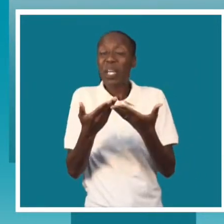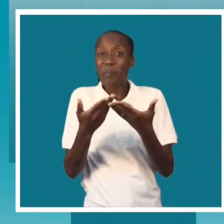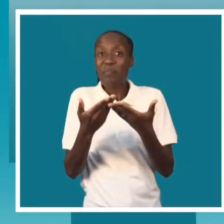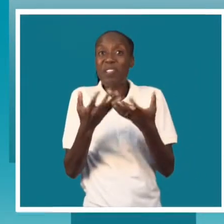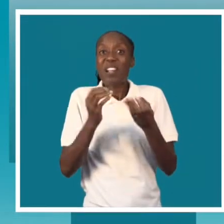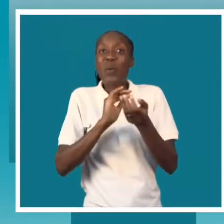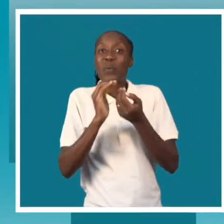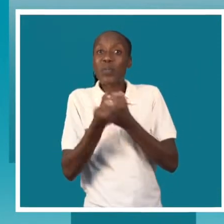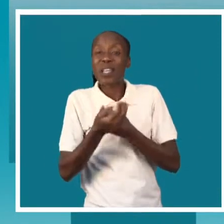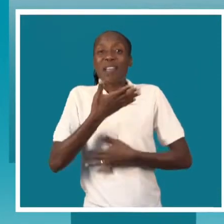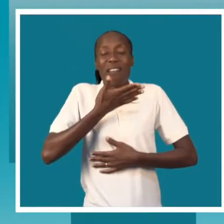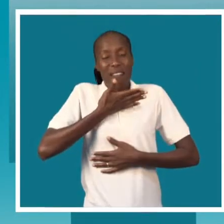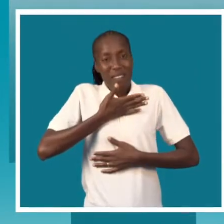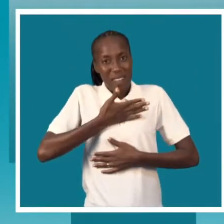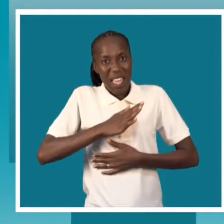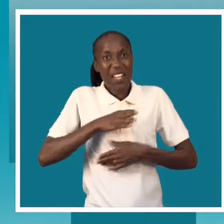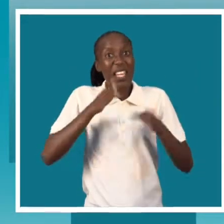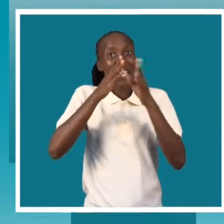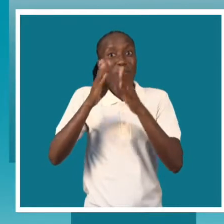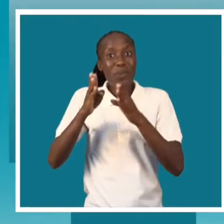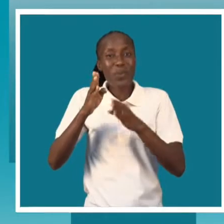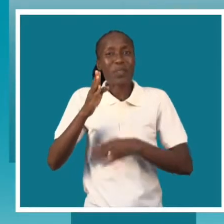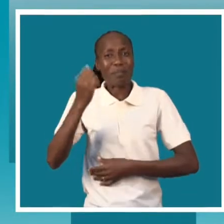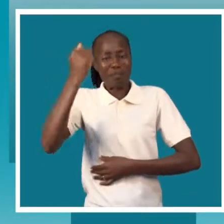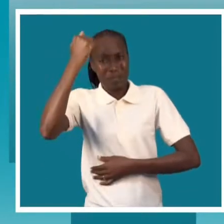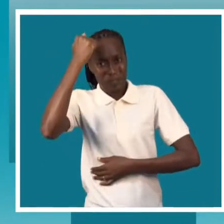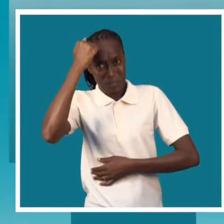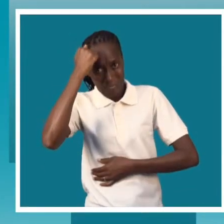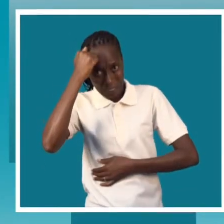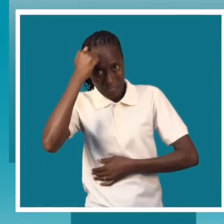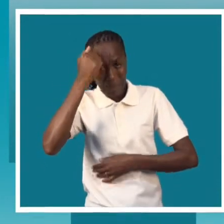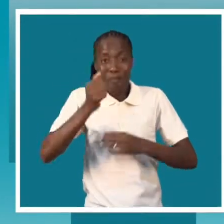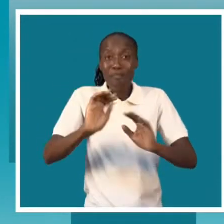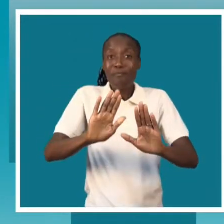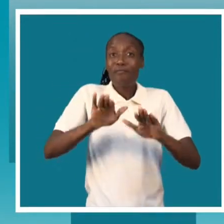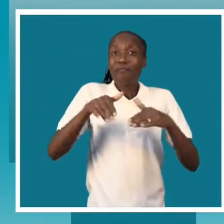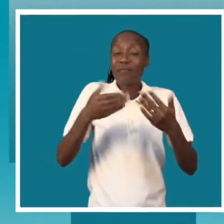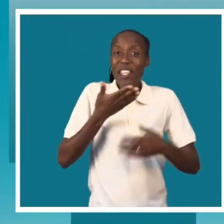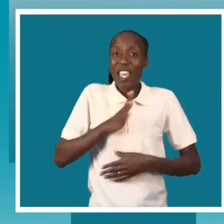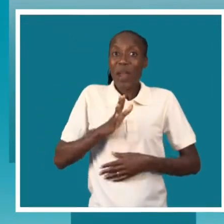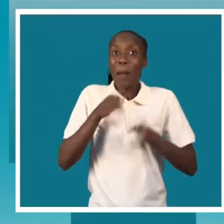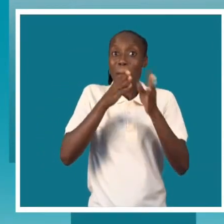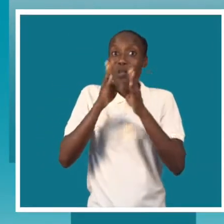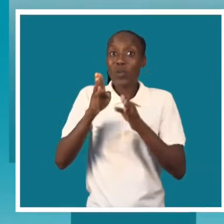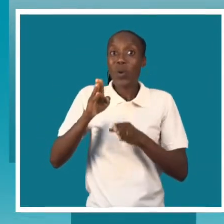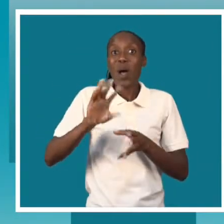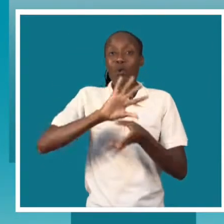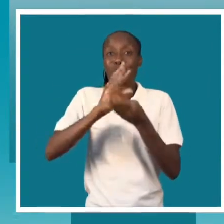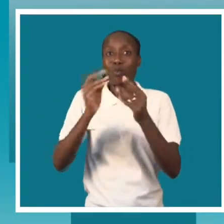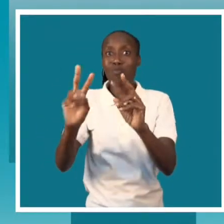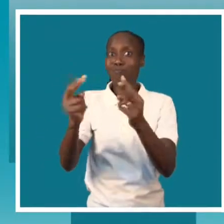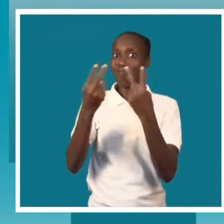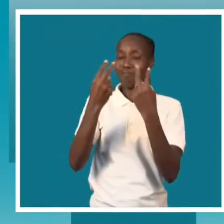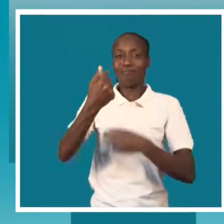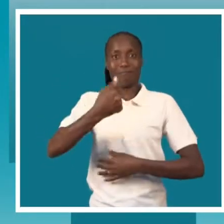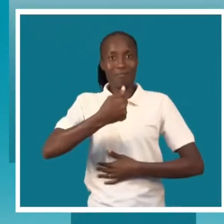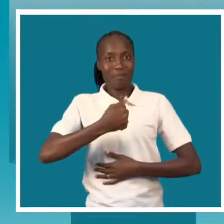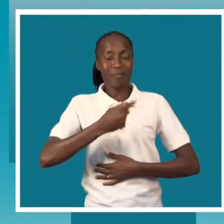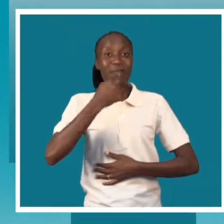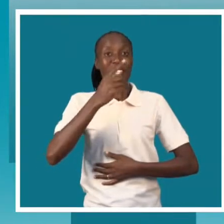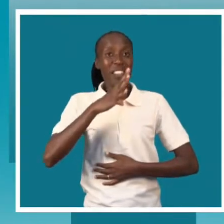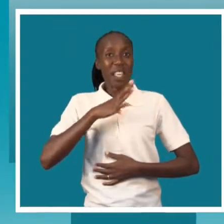é o desejo de ser reconhecido e ser visto por outras pessoas.